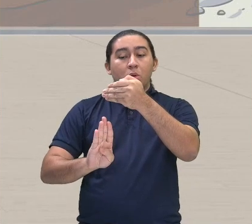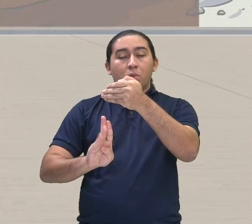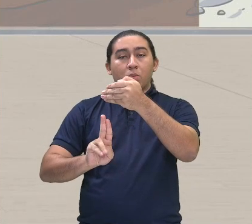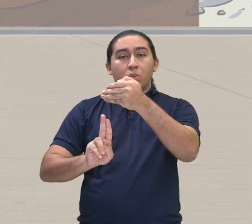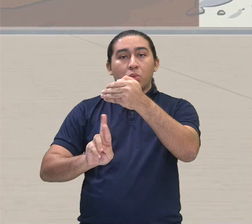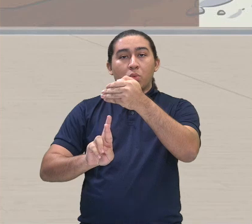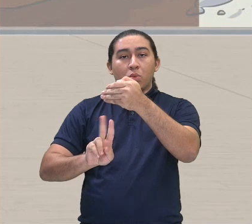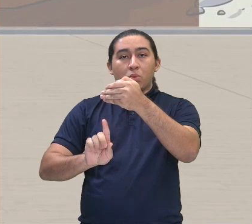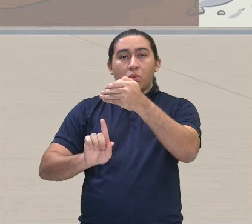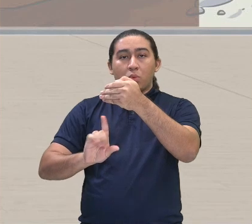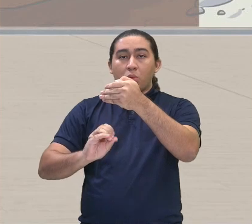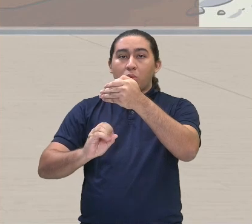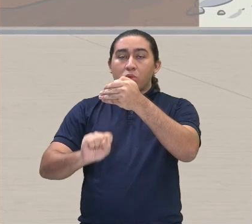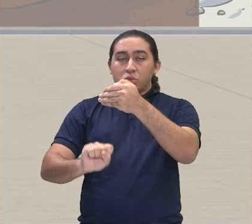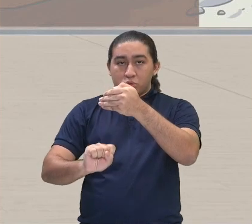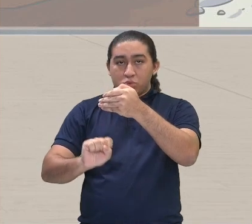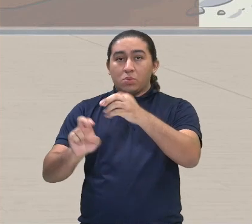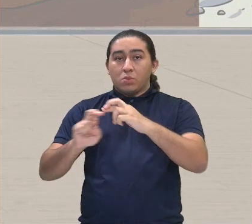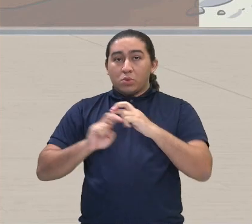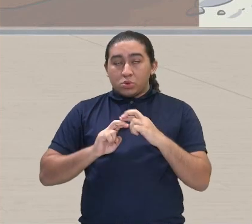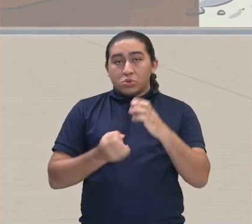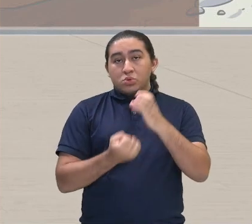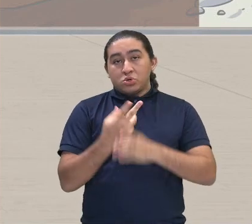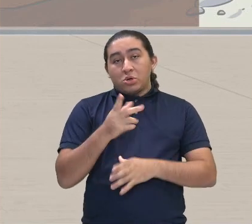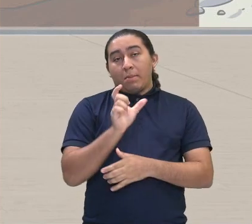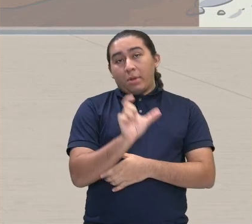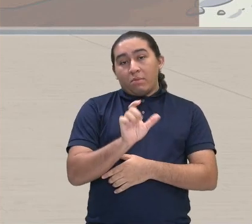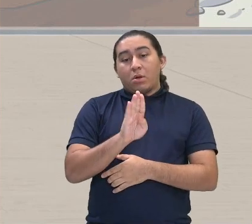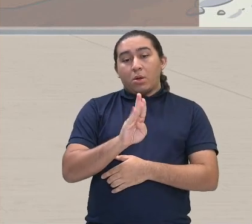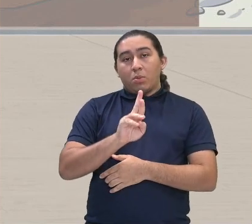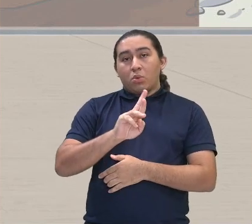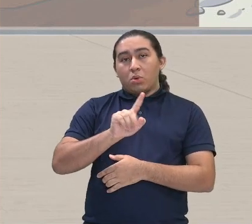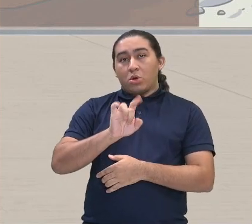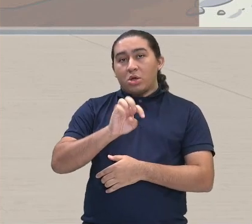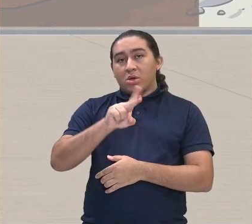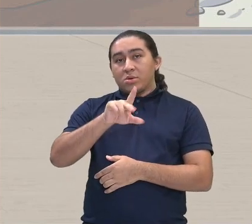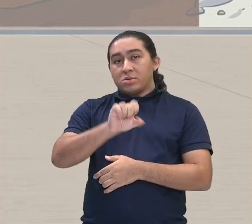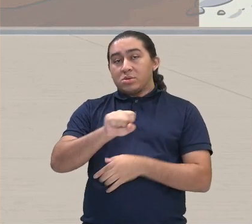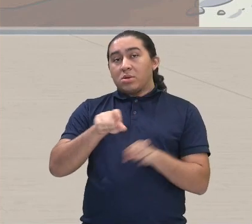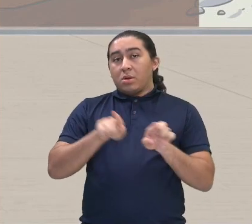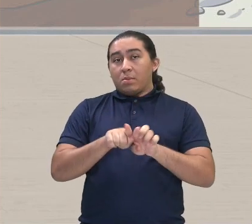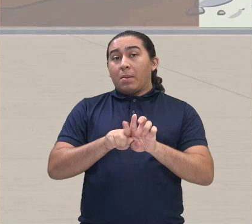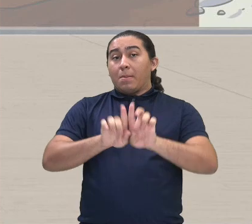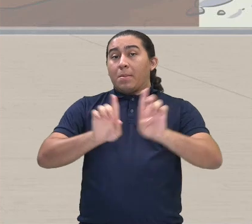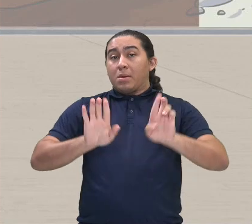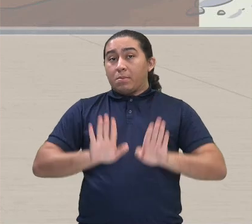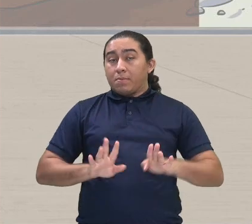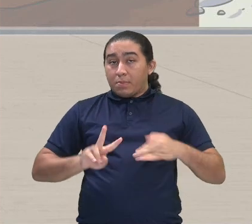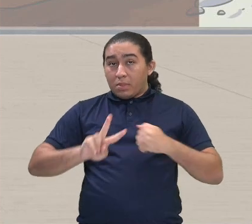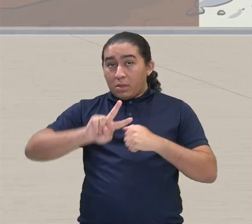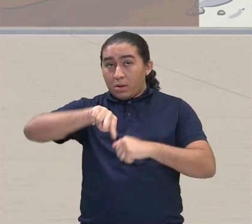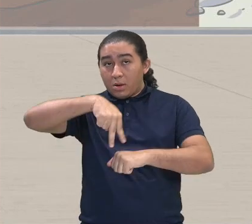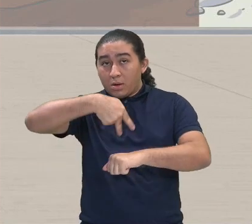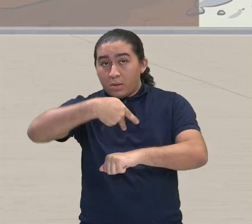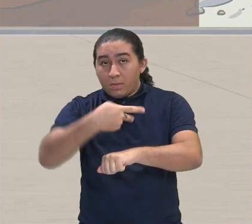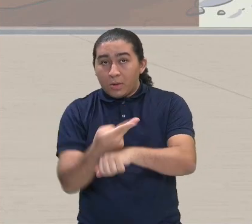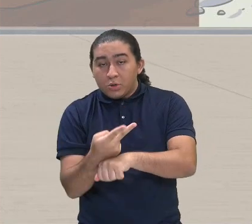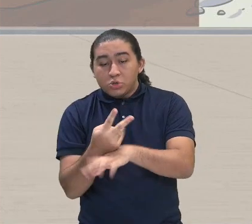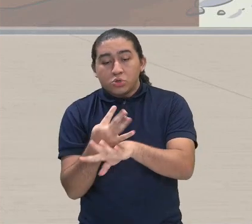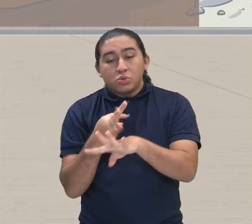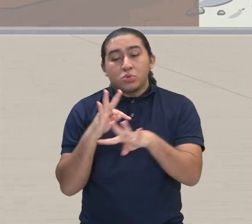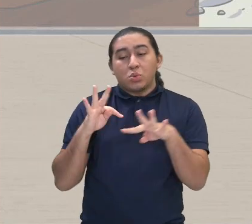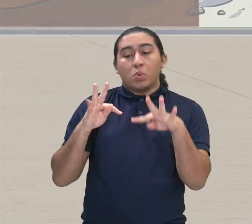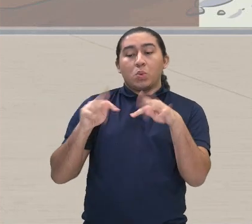tá? Daí surge o termo burguês inicialmente. Mas nós vamos ver também que para que isso acontecesse, esse processo